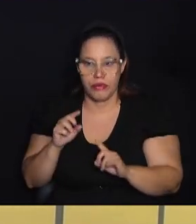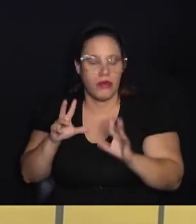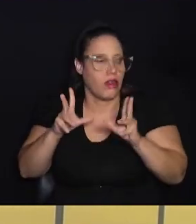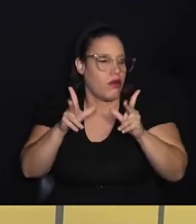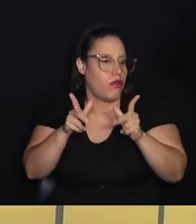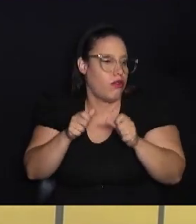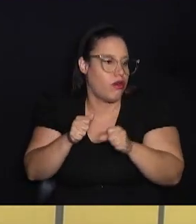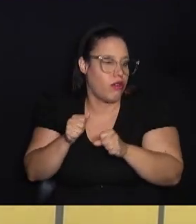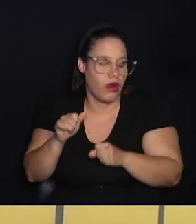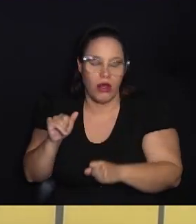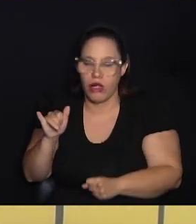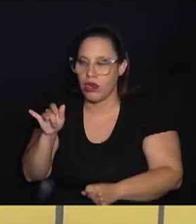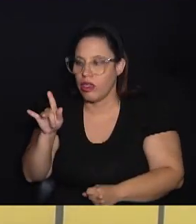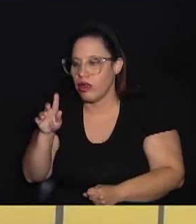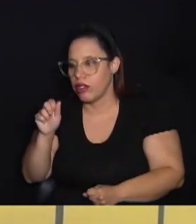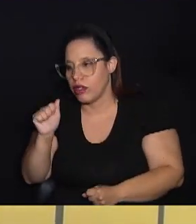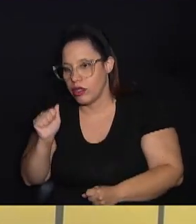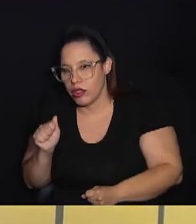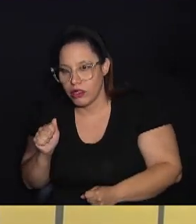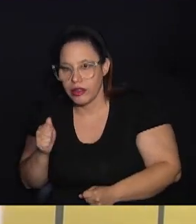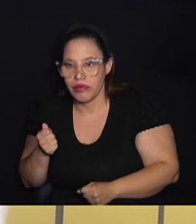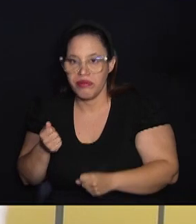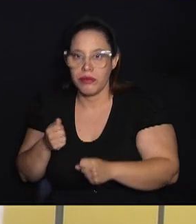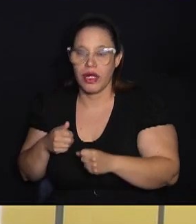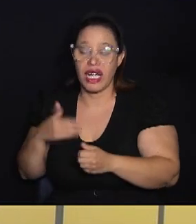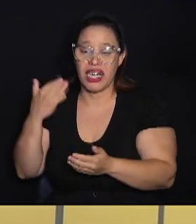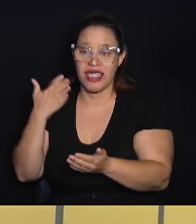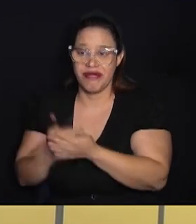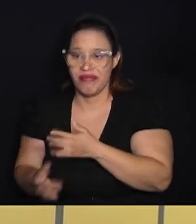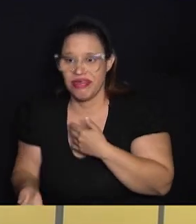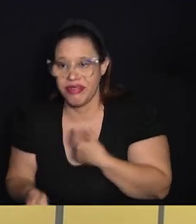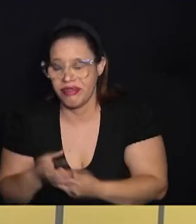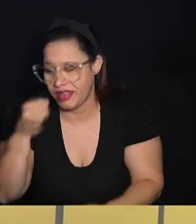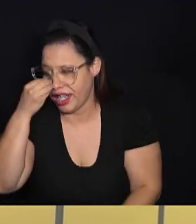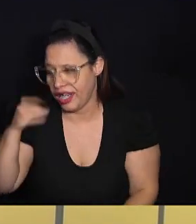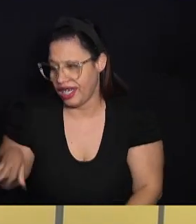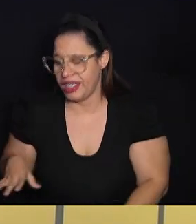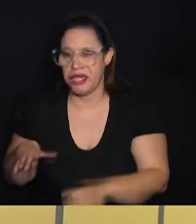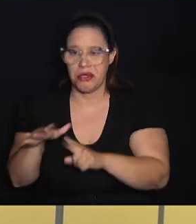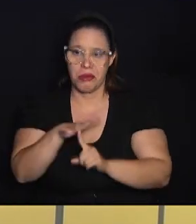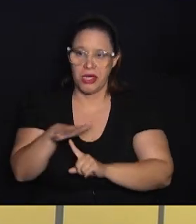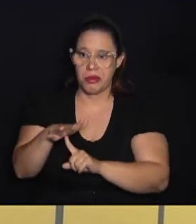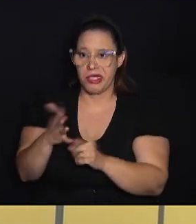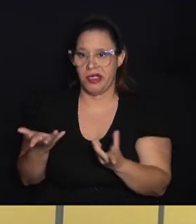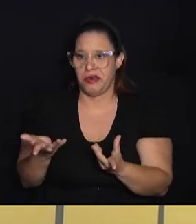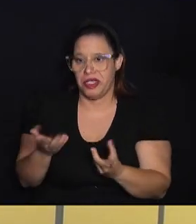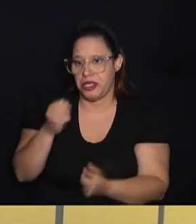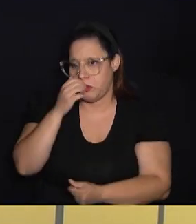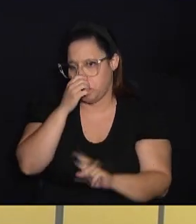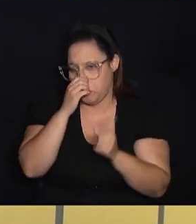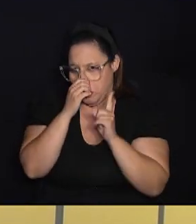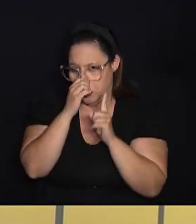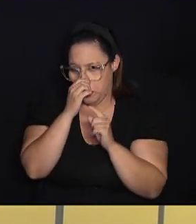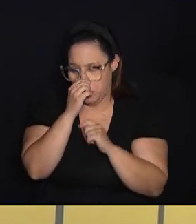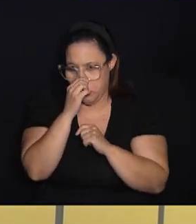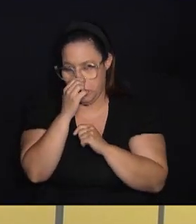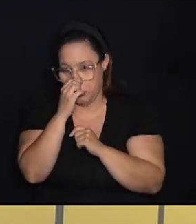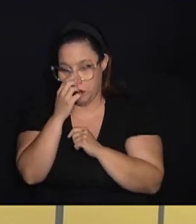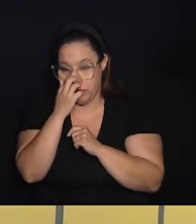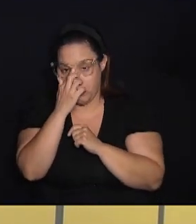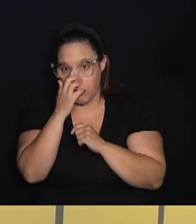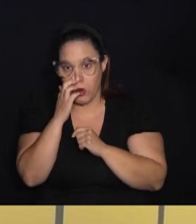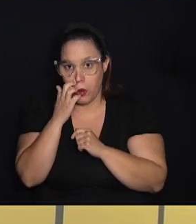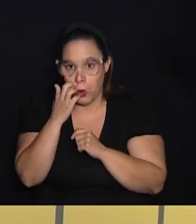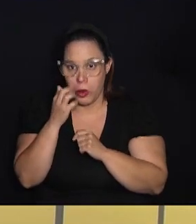e destruindo o ambiente à nossa volta que ninguém vai conseguir promoção de saúde dessa forma né é